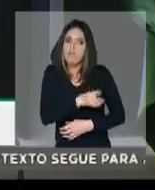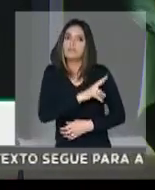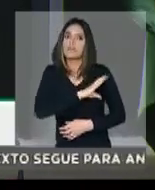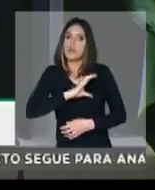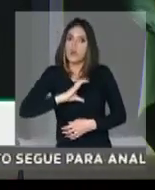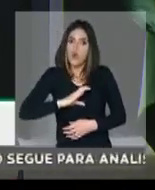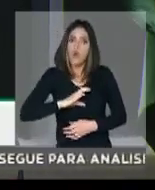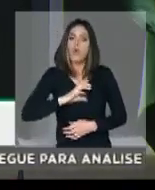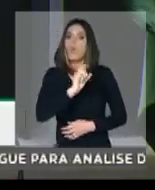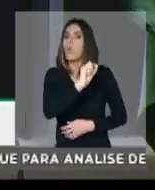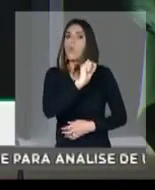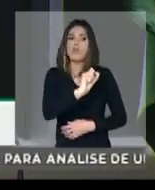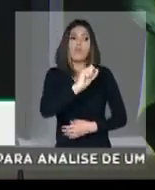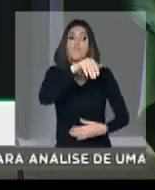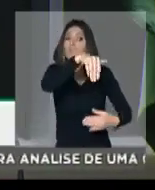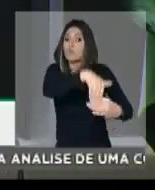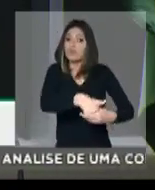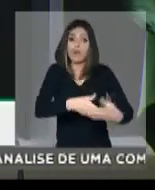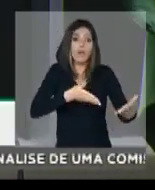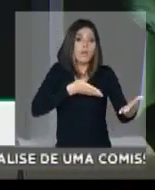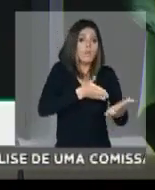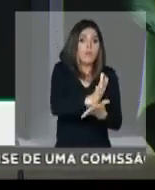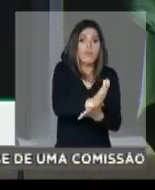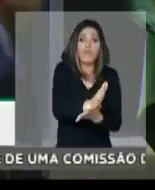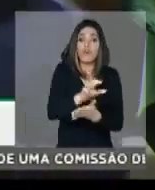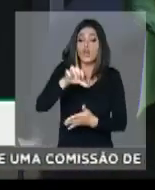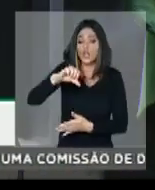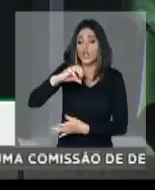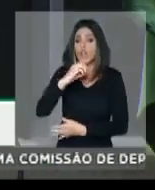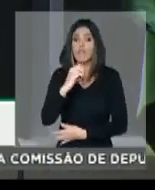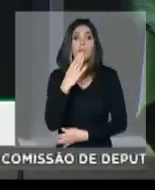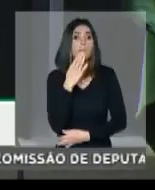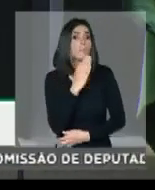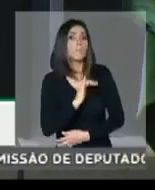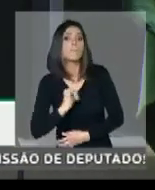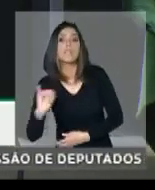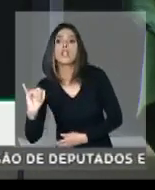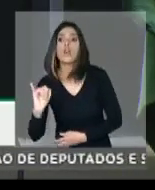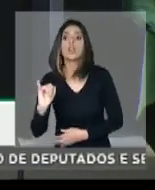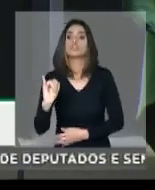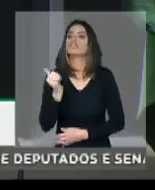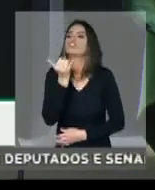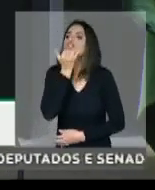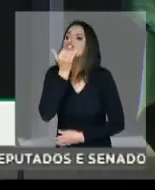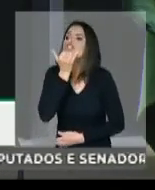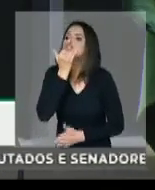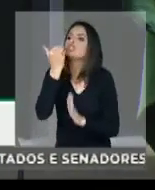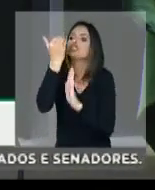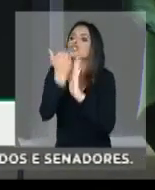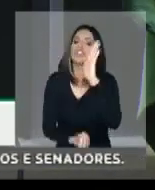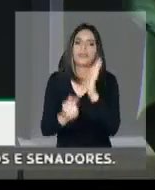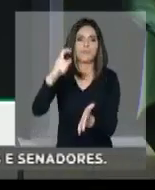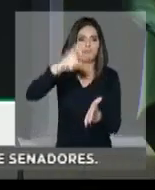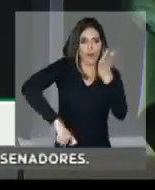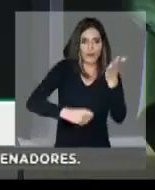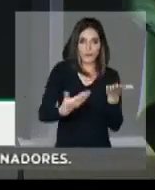presente aos bilionários do agronegócio, 90 bilhões de reais de renúncia